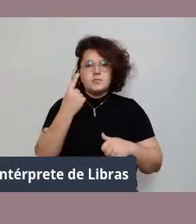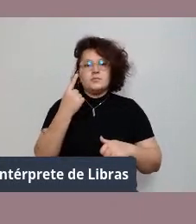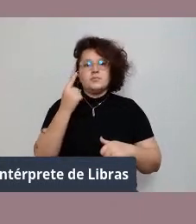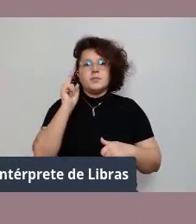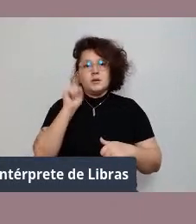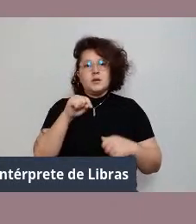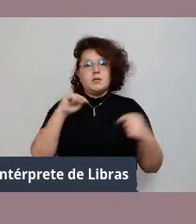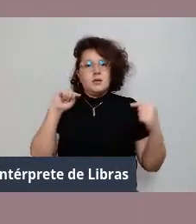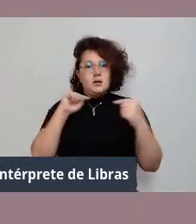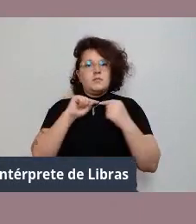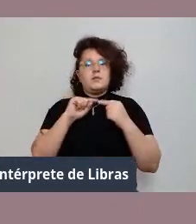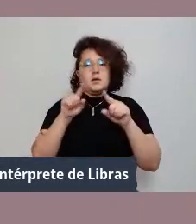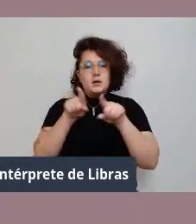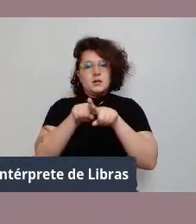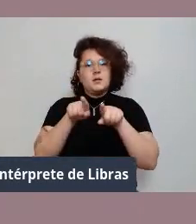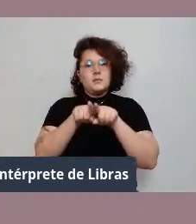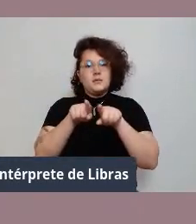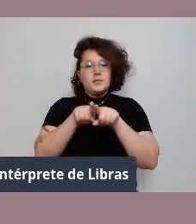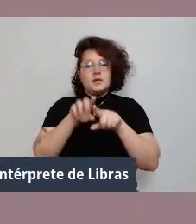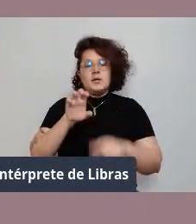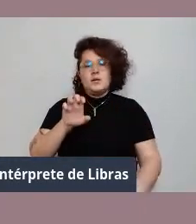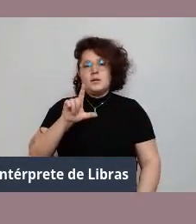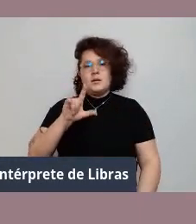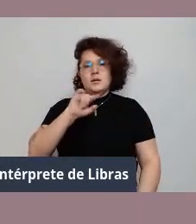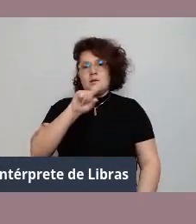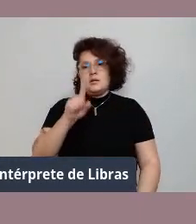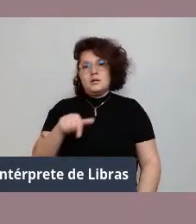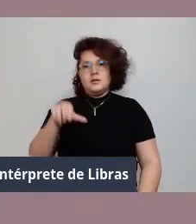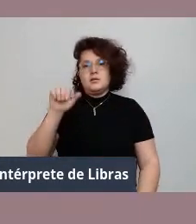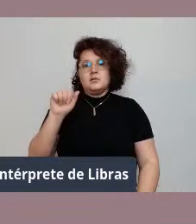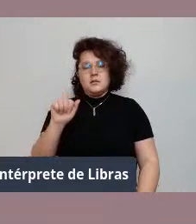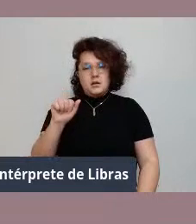também com, com o que a Elisama estava falando, né, dessa,